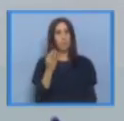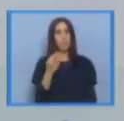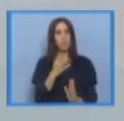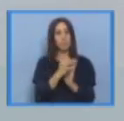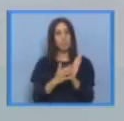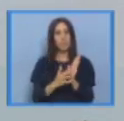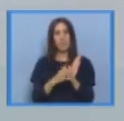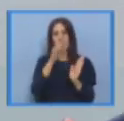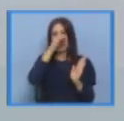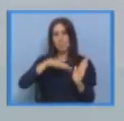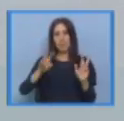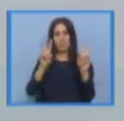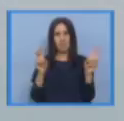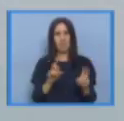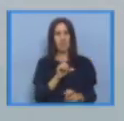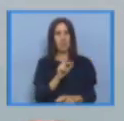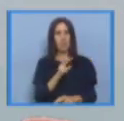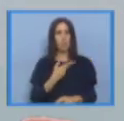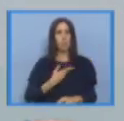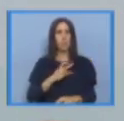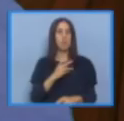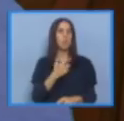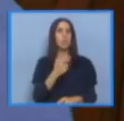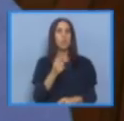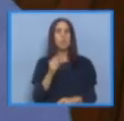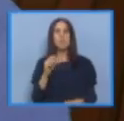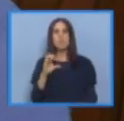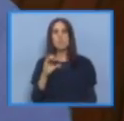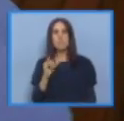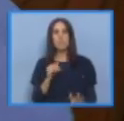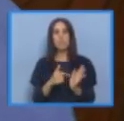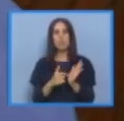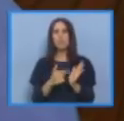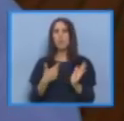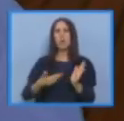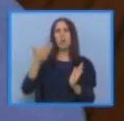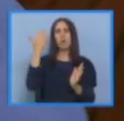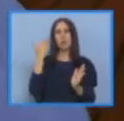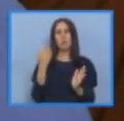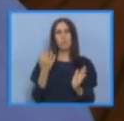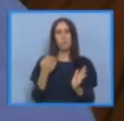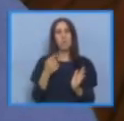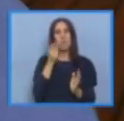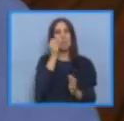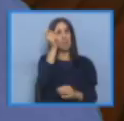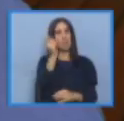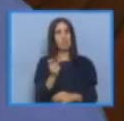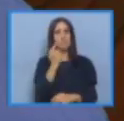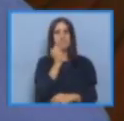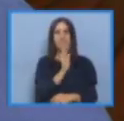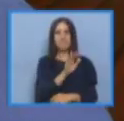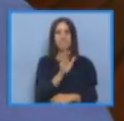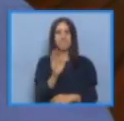encíclica ambiental, não é? Laudato Si, em que já há algum tempo atrás ele chamava a atenção